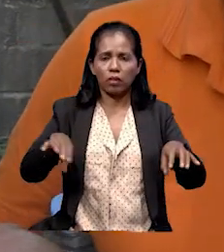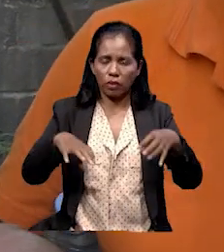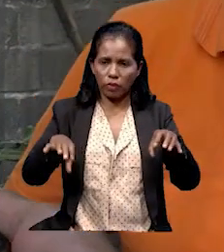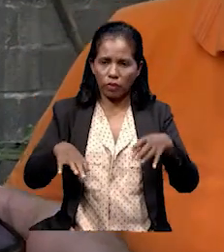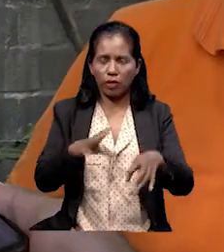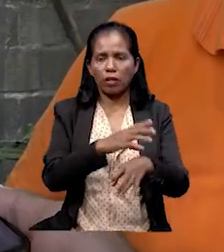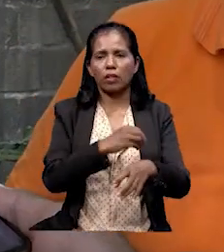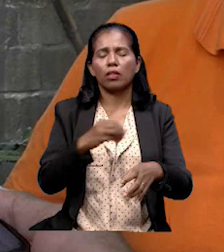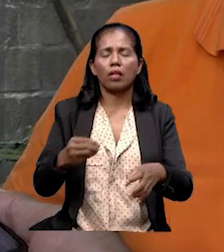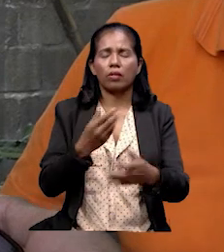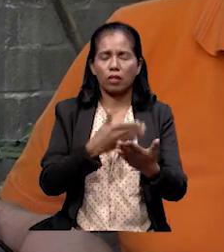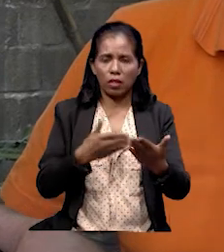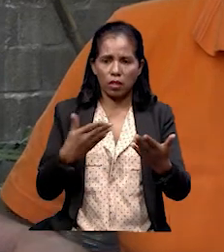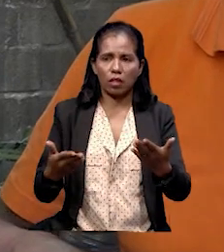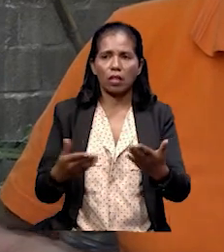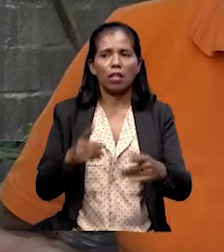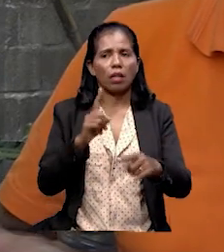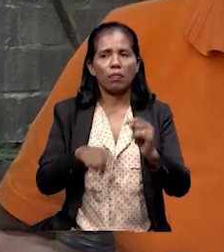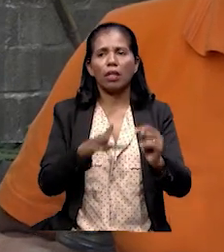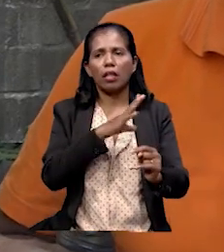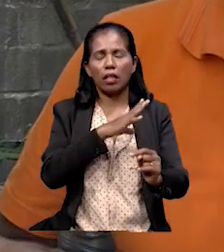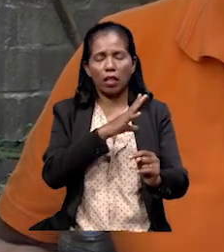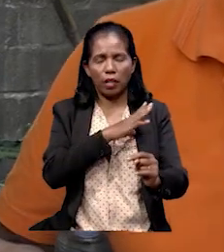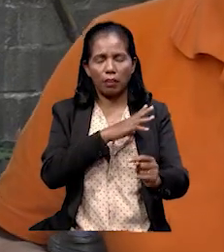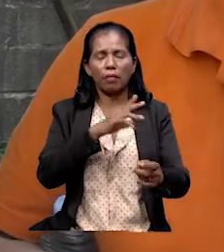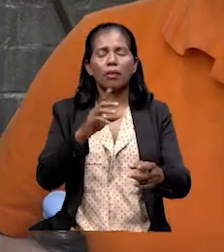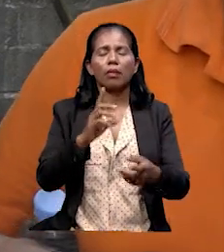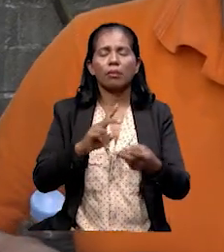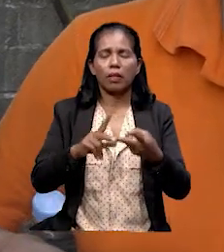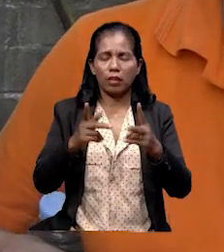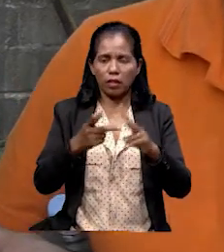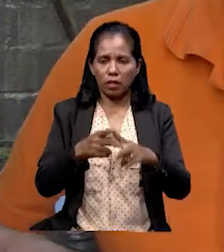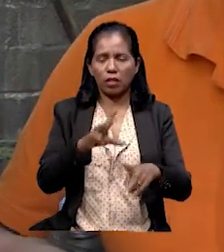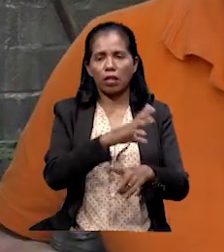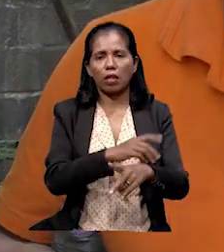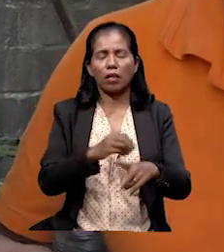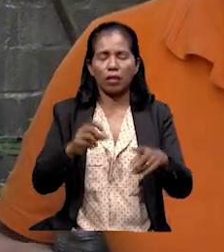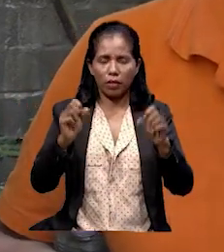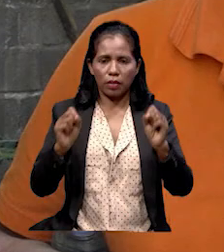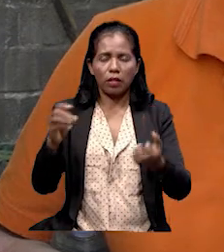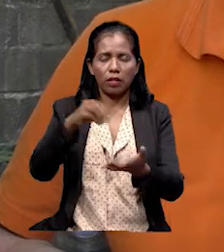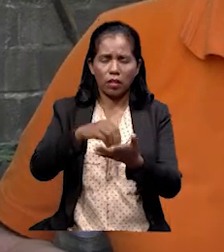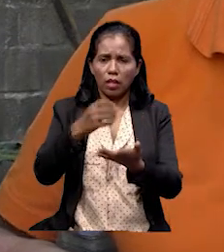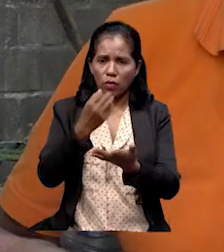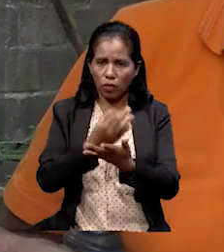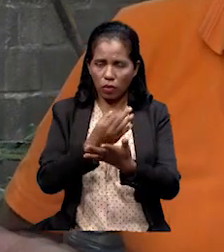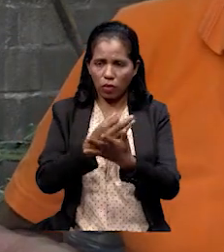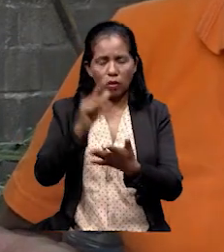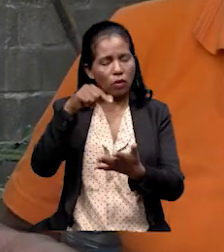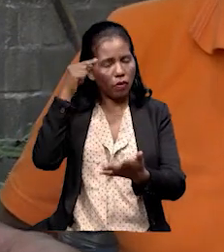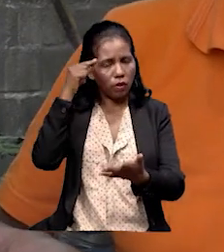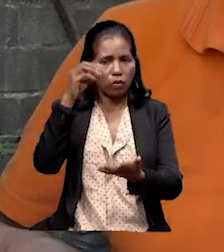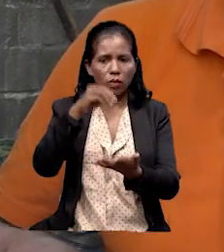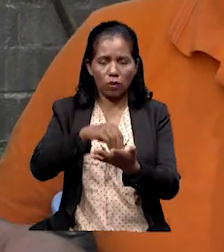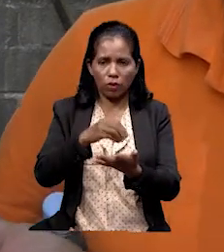Ok, ransa recursos é railaran label hendo adores det mebe recursos doméstico sira artinha sira tau sino os governo osarase